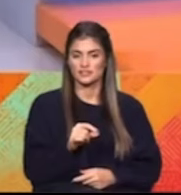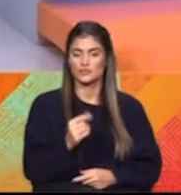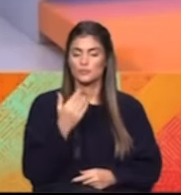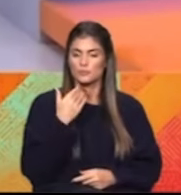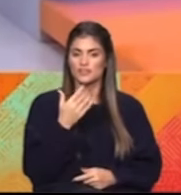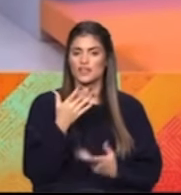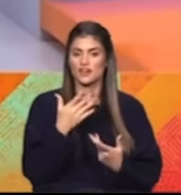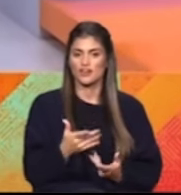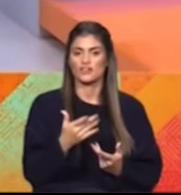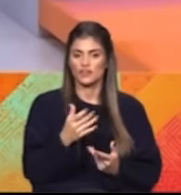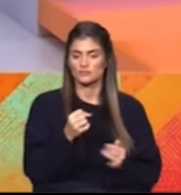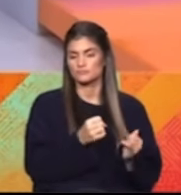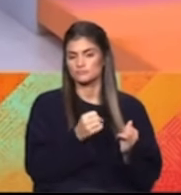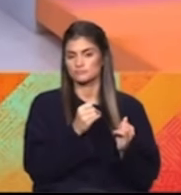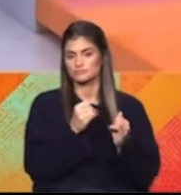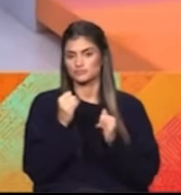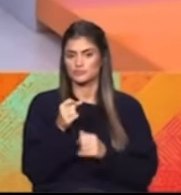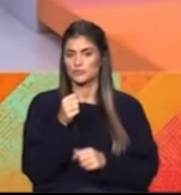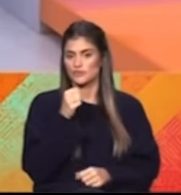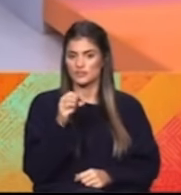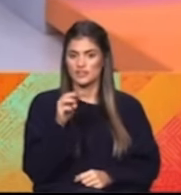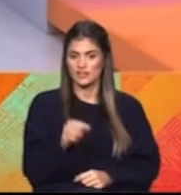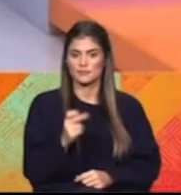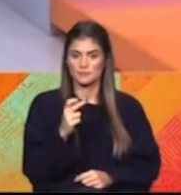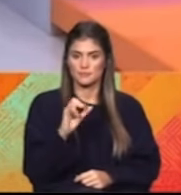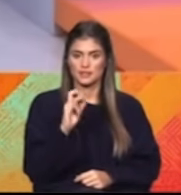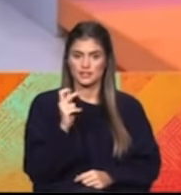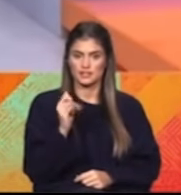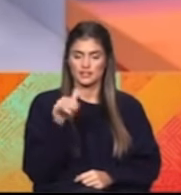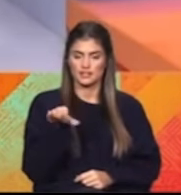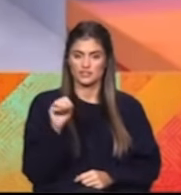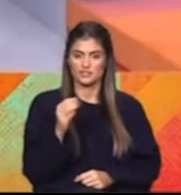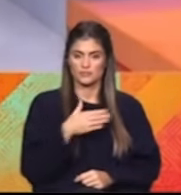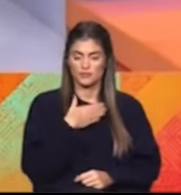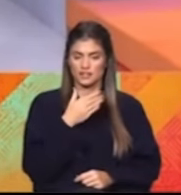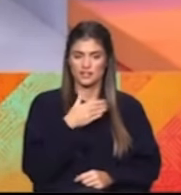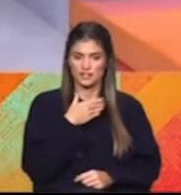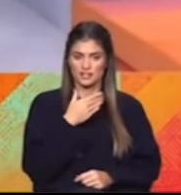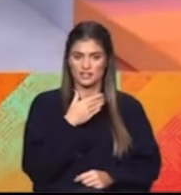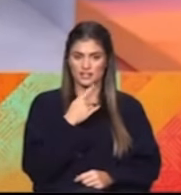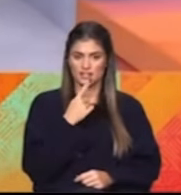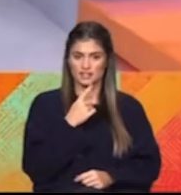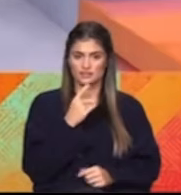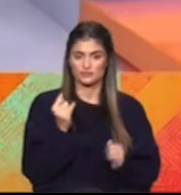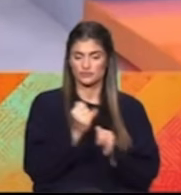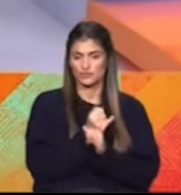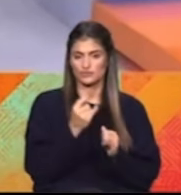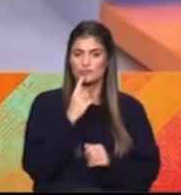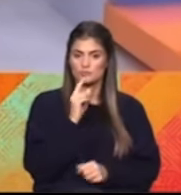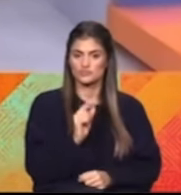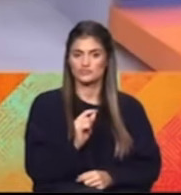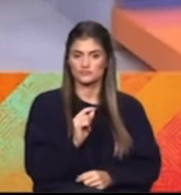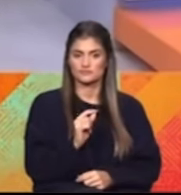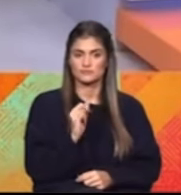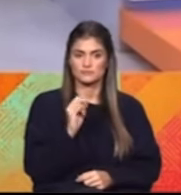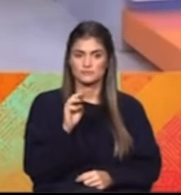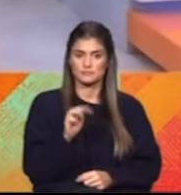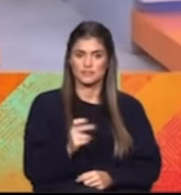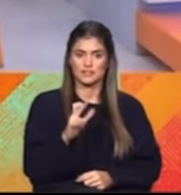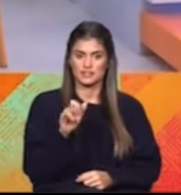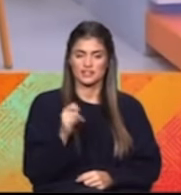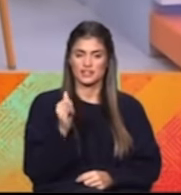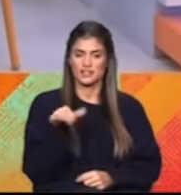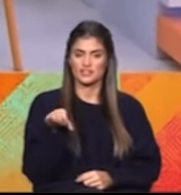trabalho, que passasse sim. O microfone para a Maria Inês. Eu não me queria enganar no nome, porque há bocado confundi os vossos dois nomes e juntei-os. Maria Inês,